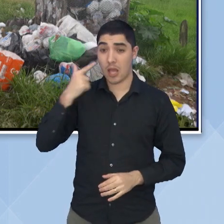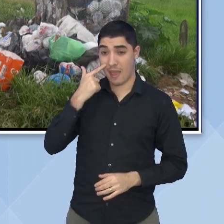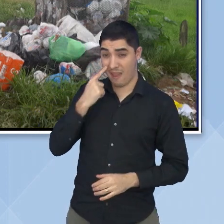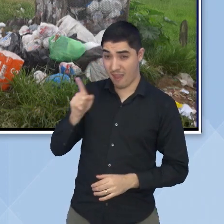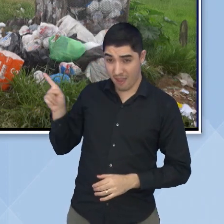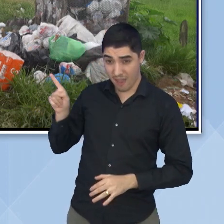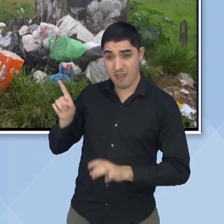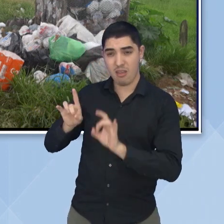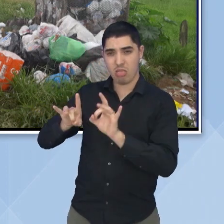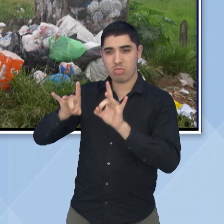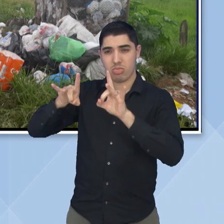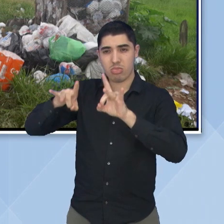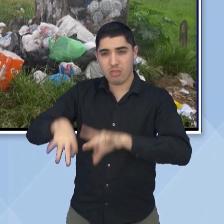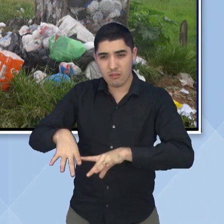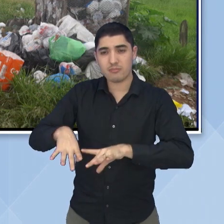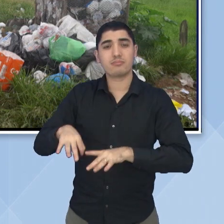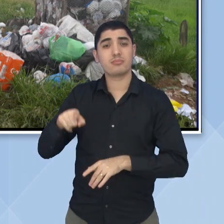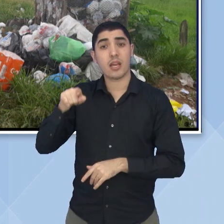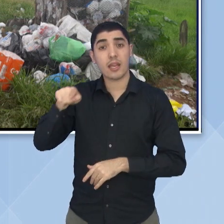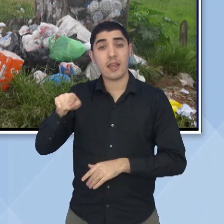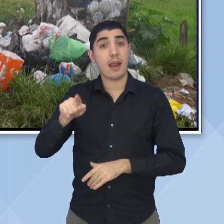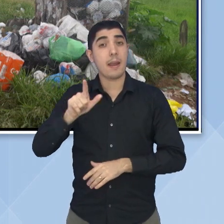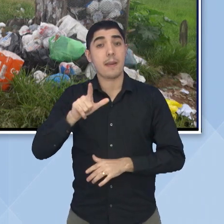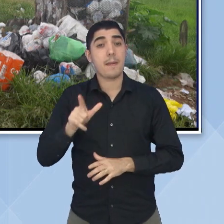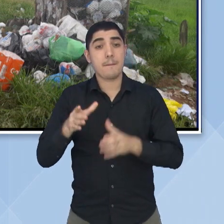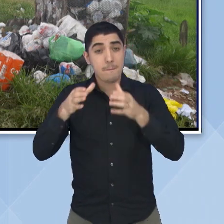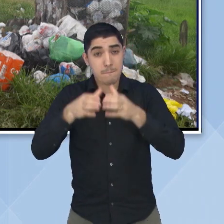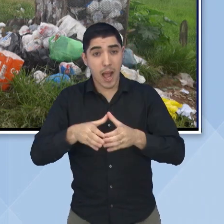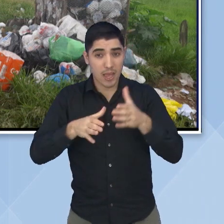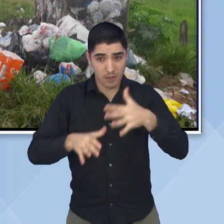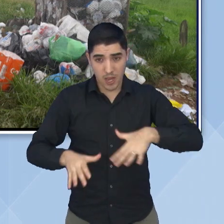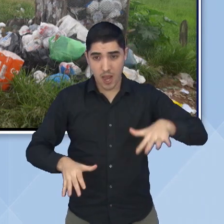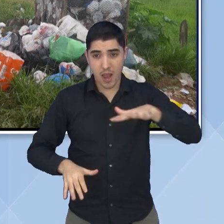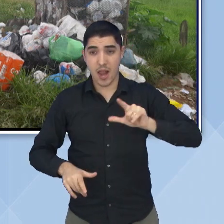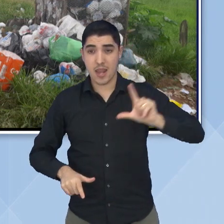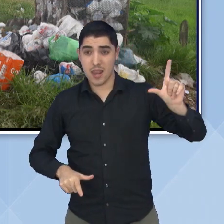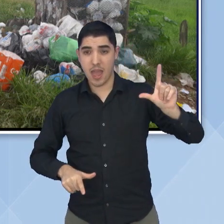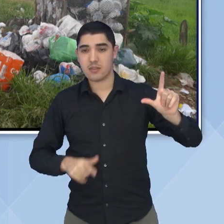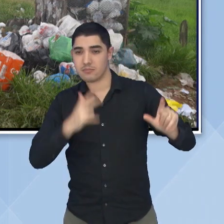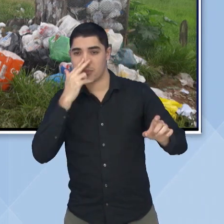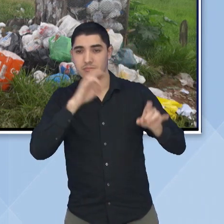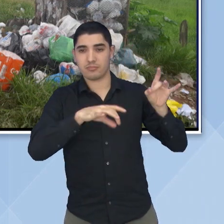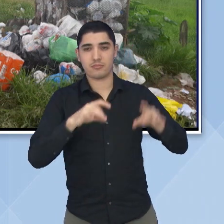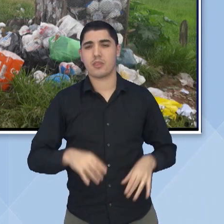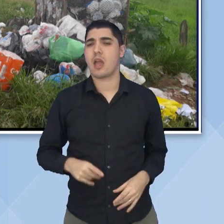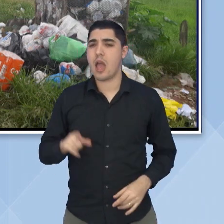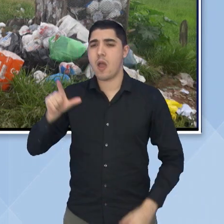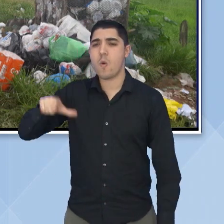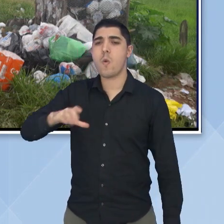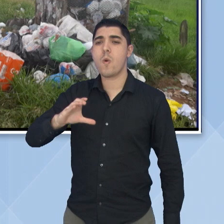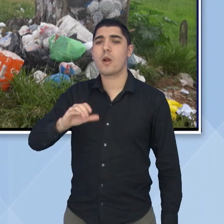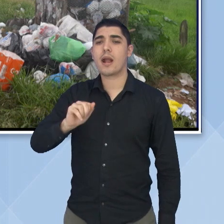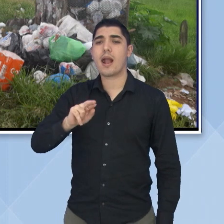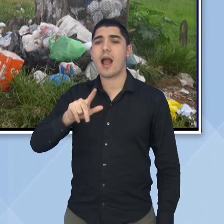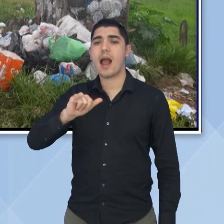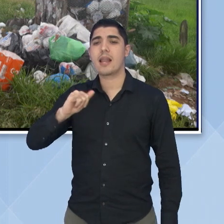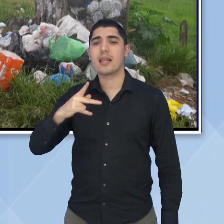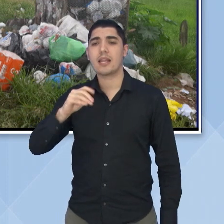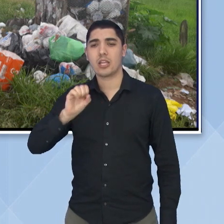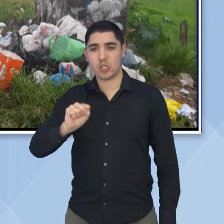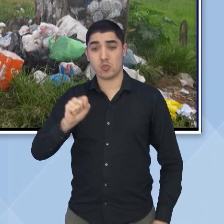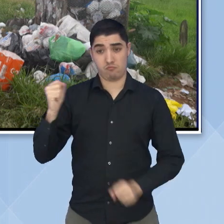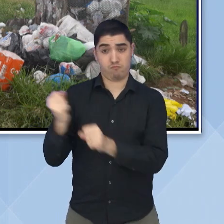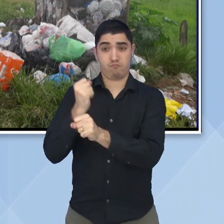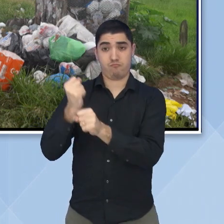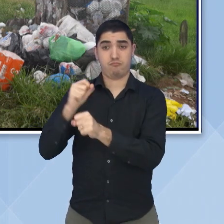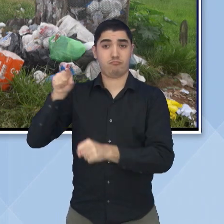estrada, que é um elo de ligação de todos os bairros lá da região leste. Carlinhos que fez essa obra. Fizeram os emendinhos lá,